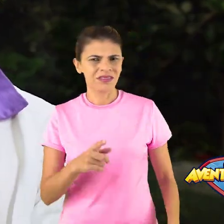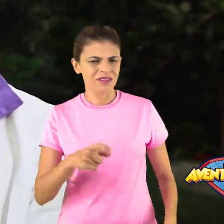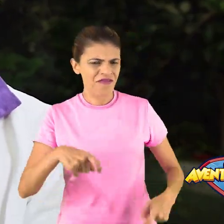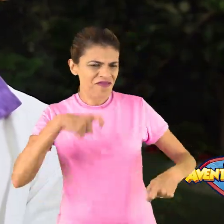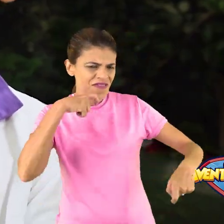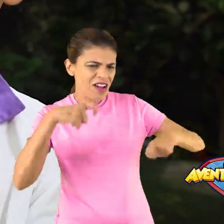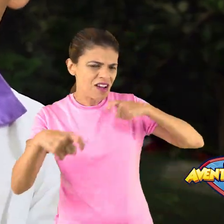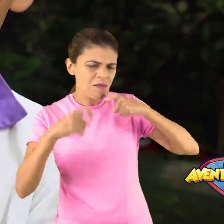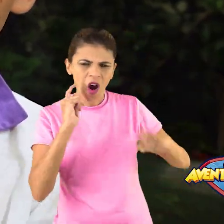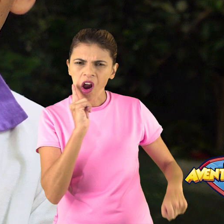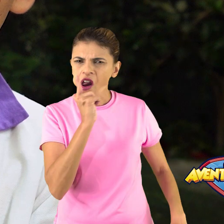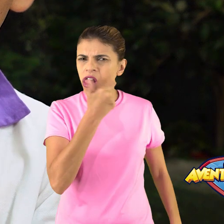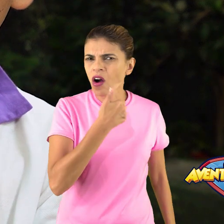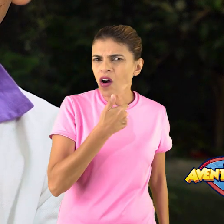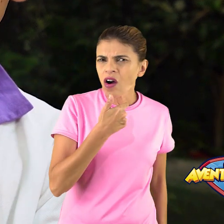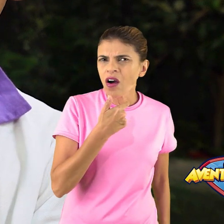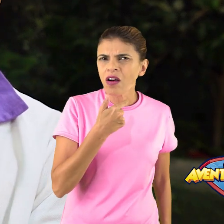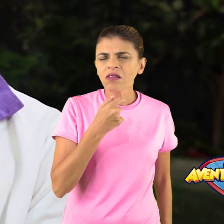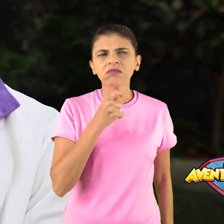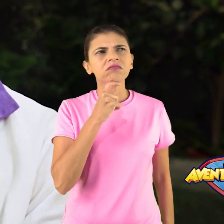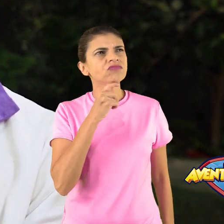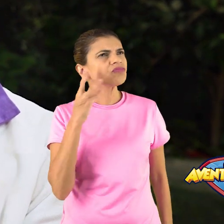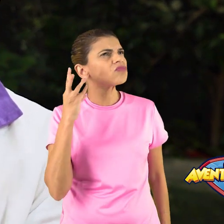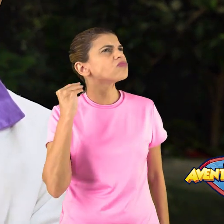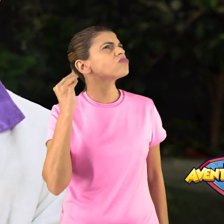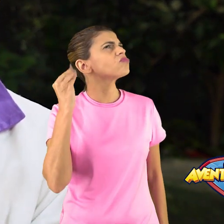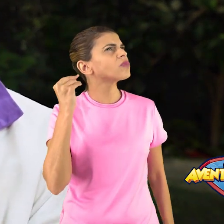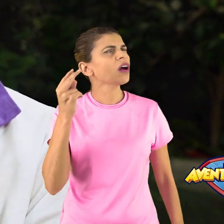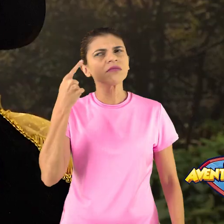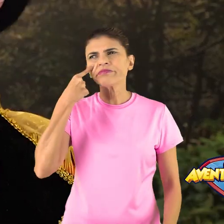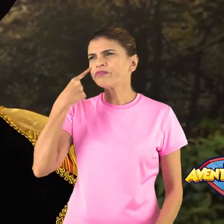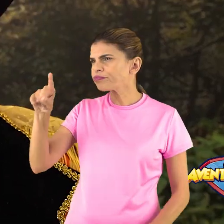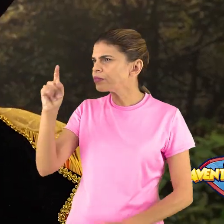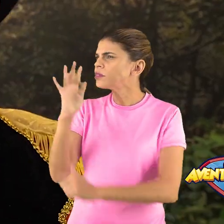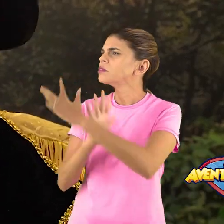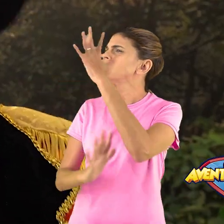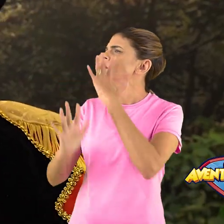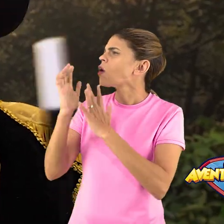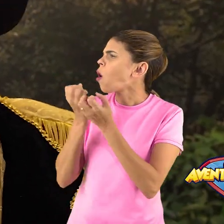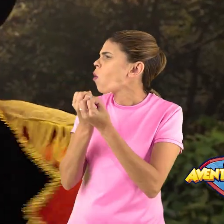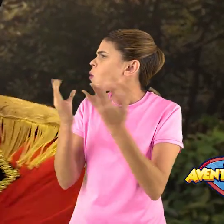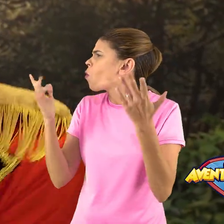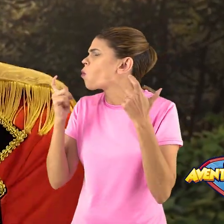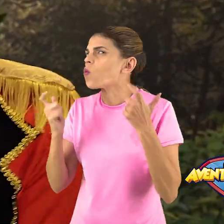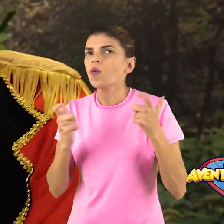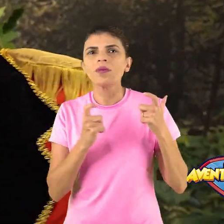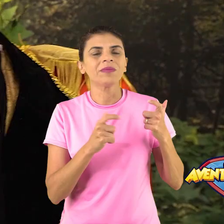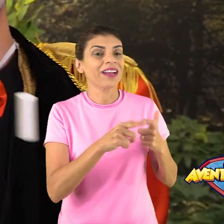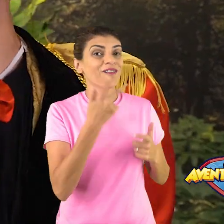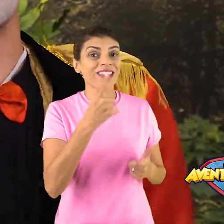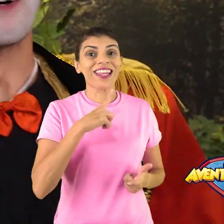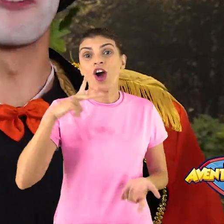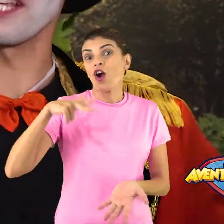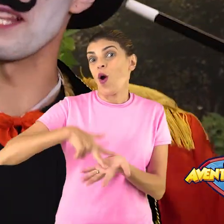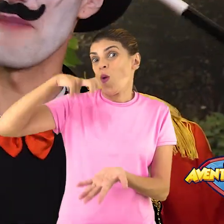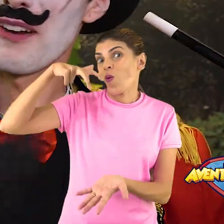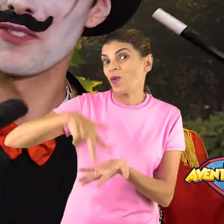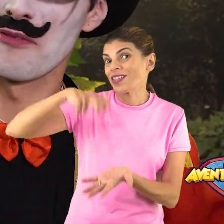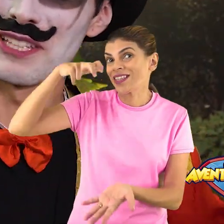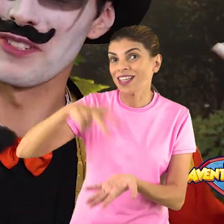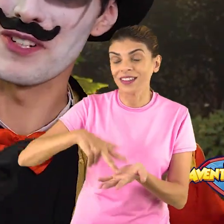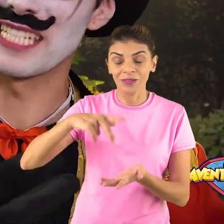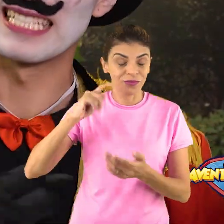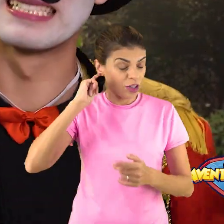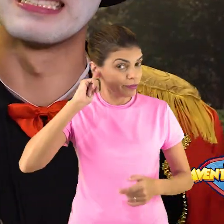Vampiro sem dente? Eu já ouvi isso em algum lugar! Ele falou que tá contente! Vocês